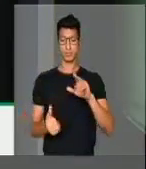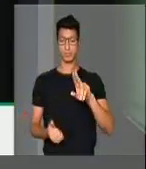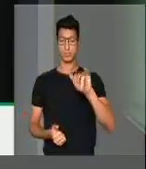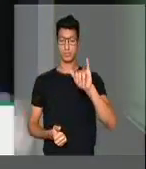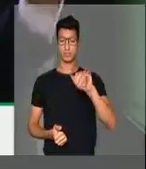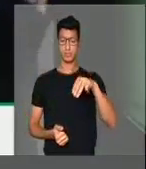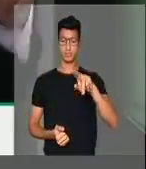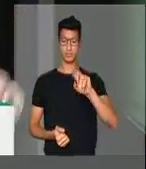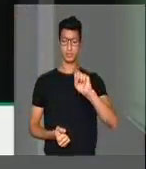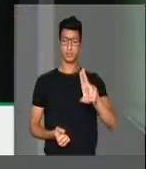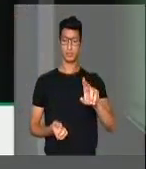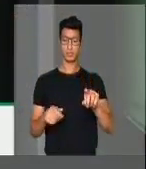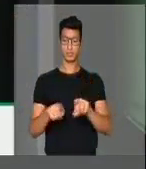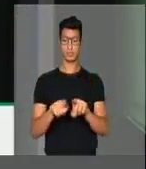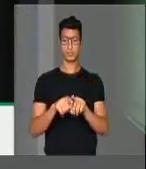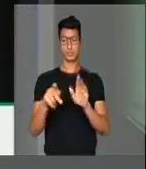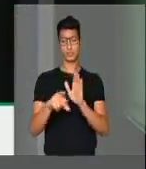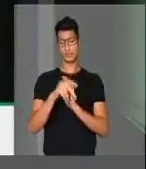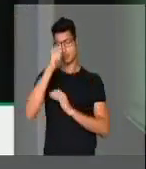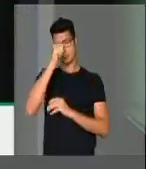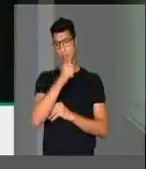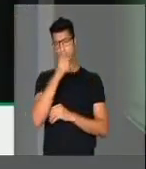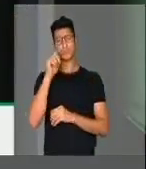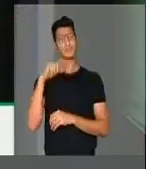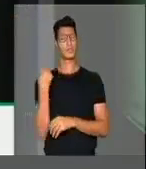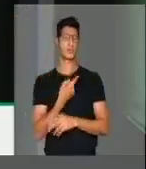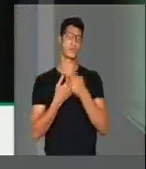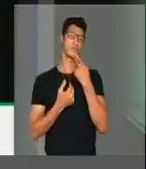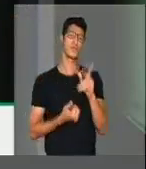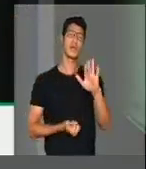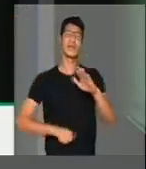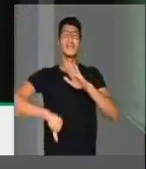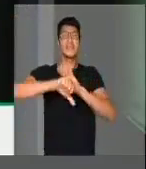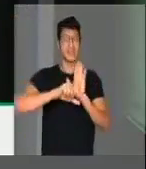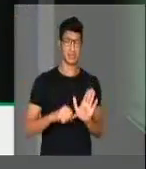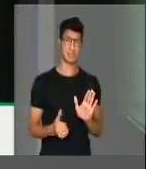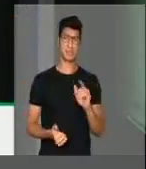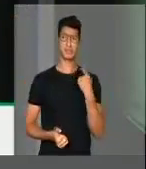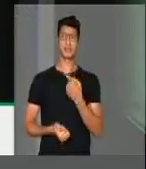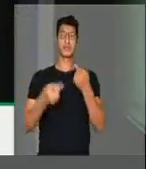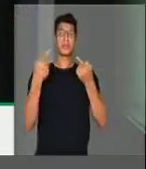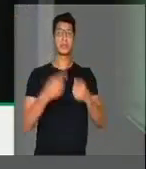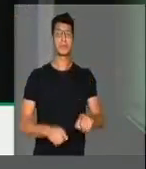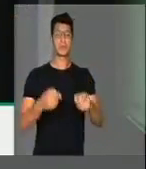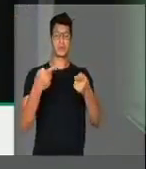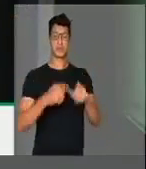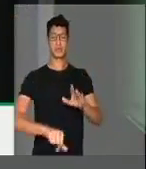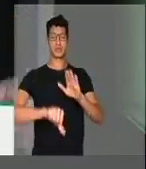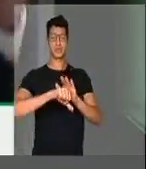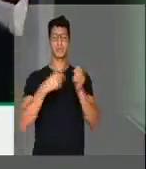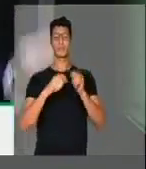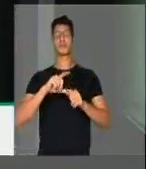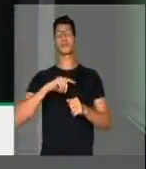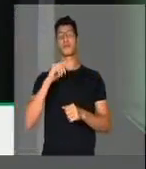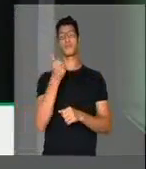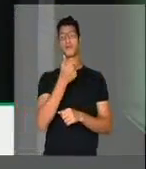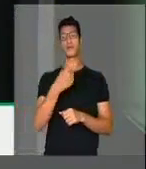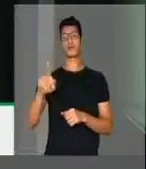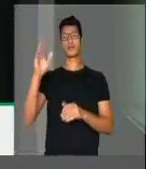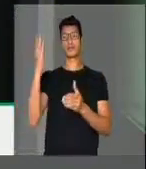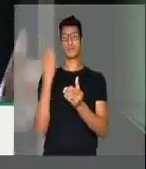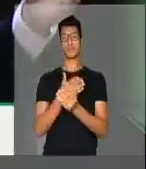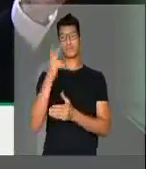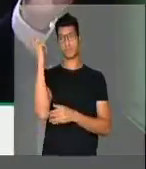Queer Museu também não são hostias consagradas. Então é disso que a gente está falando, é de crime. E contra crime tem que haver uma ação